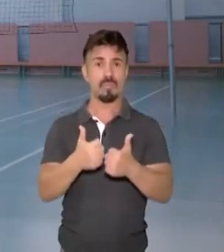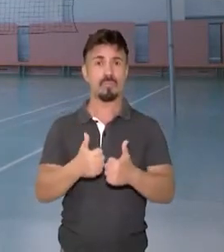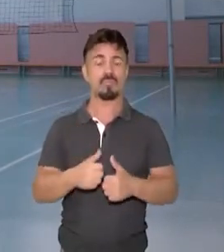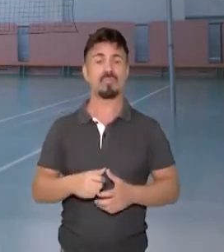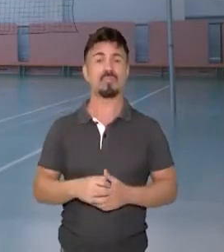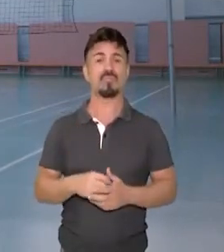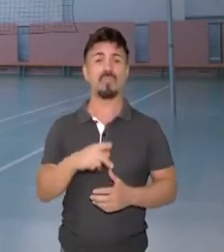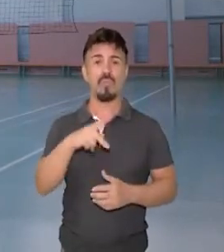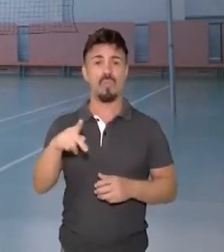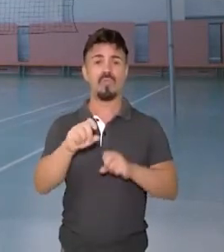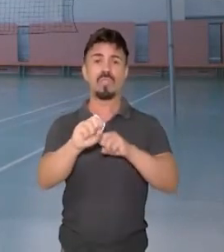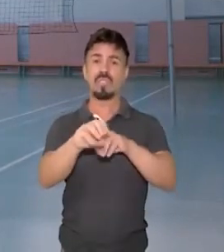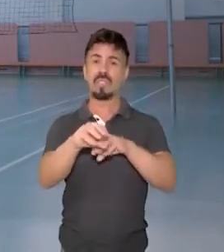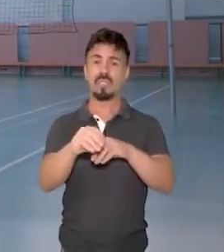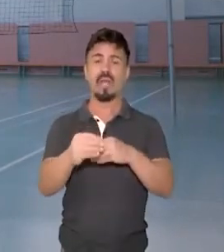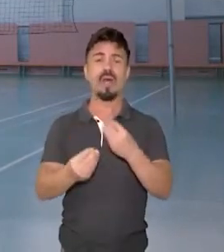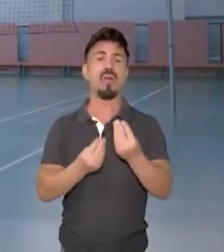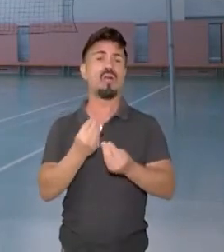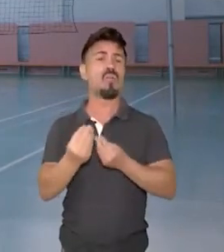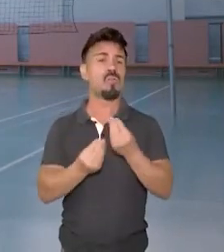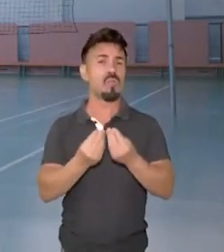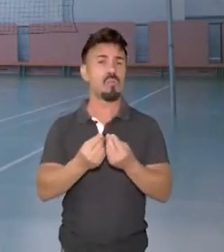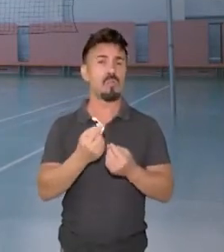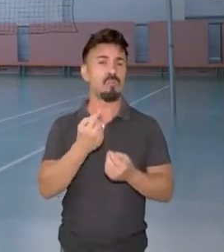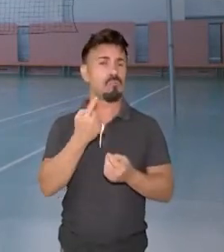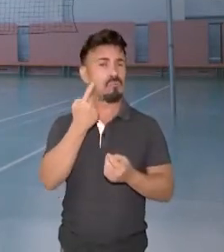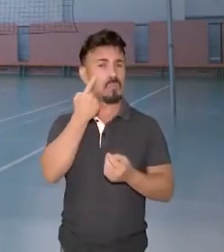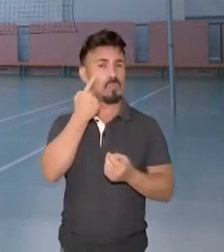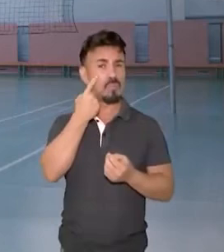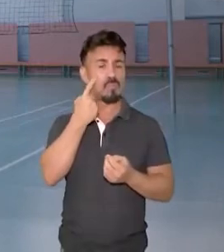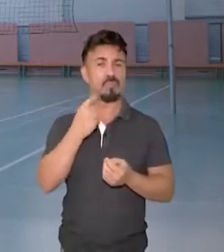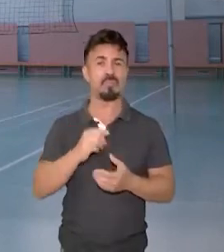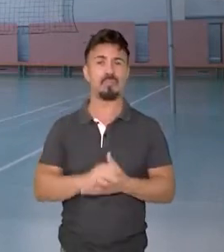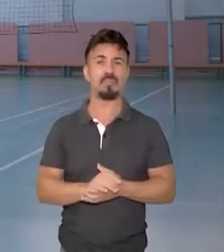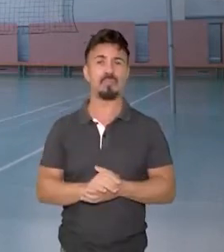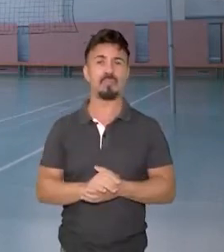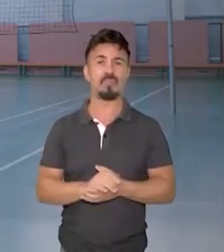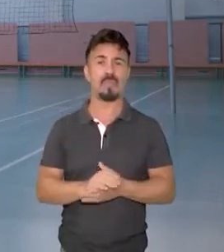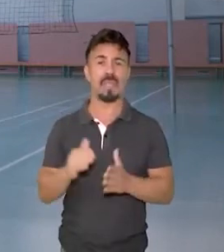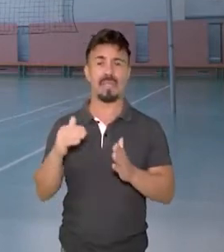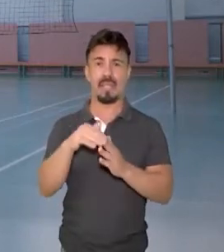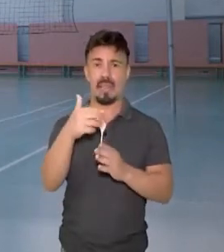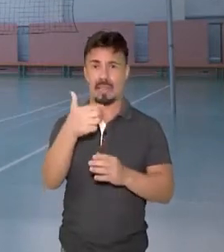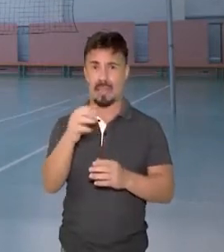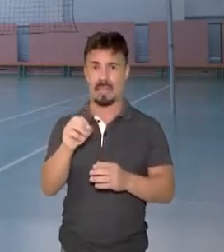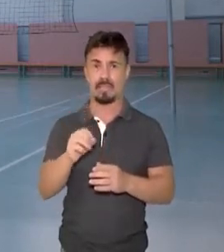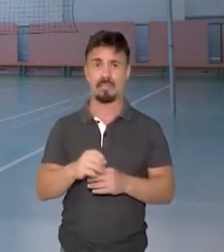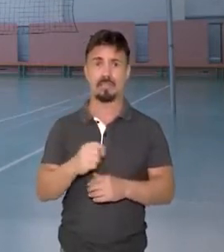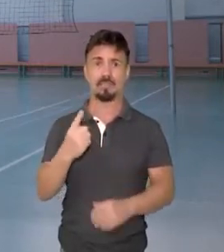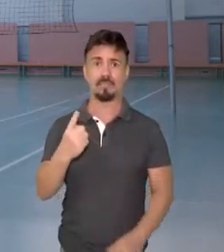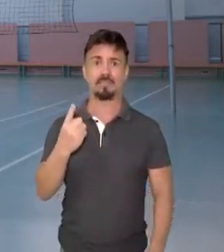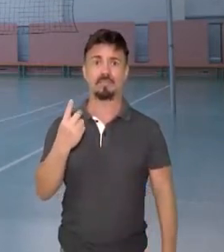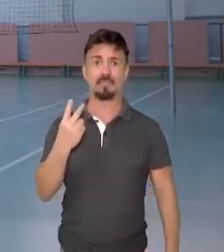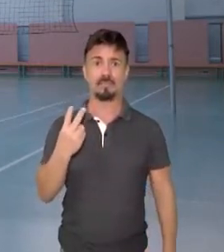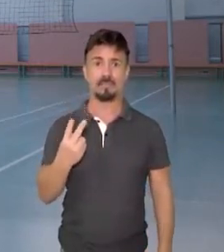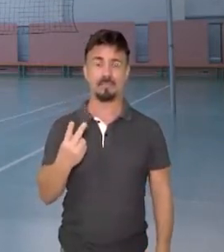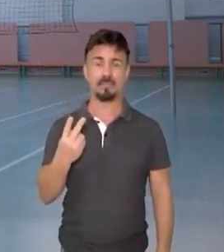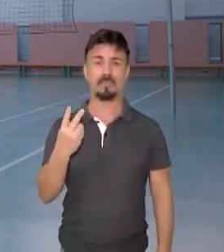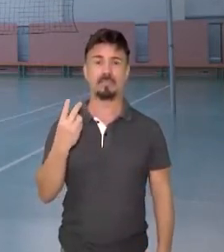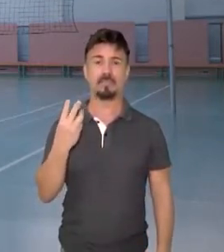no seu caso agora várias aplicar é sempre ficar para vocês na prática certo vamos lá Conta até dez também um